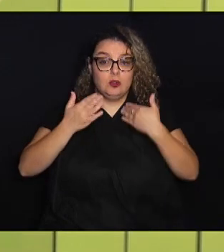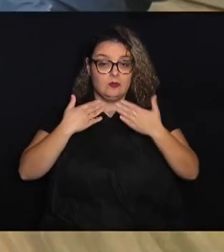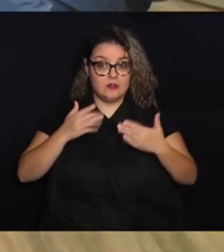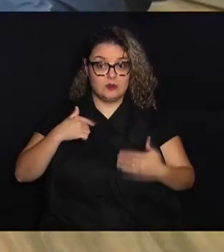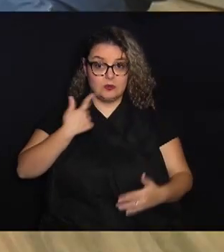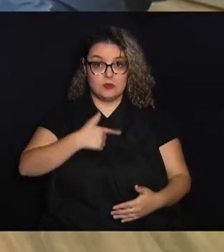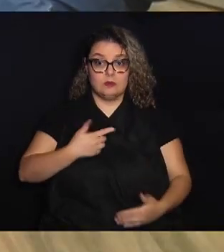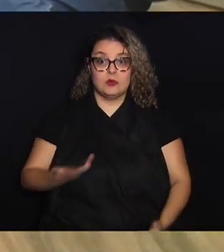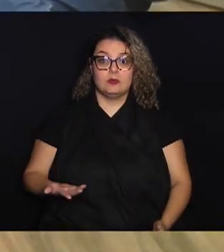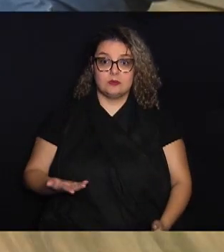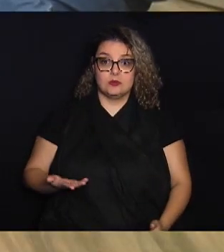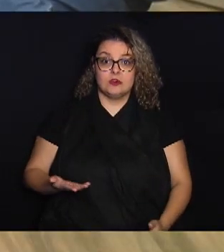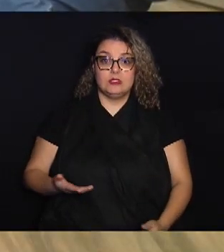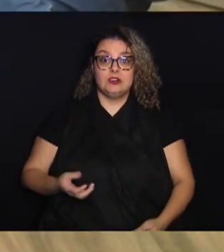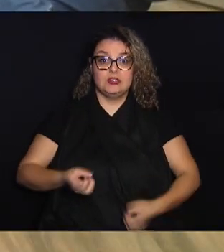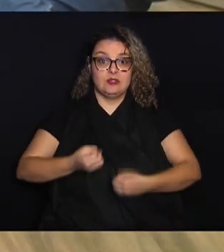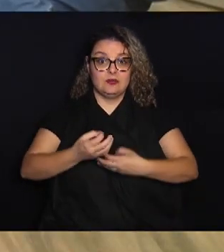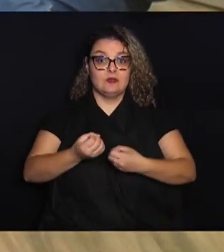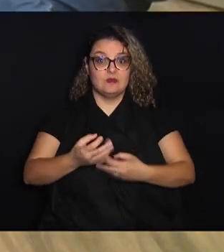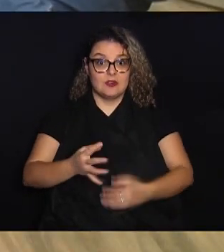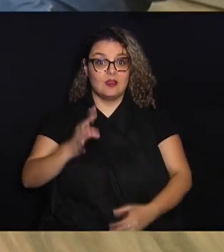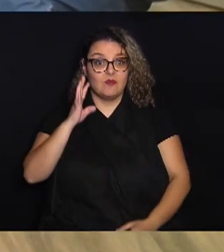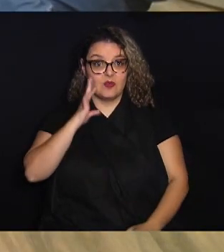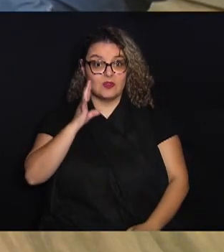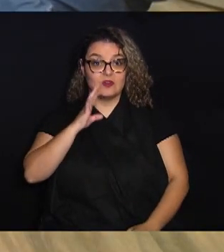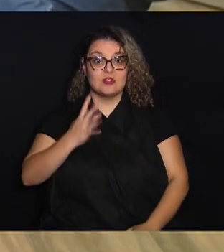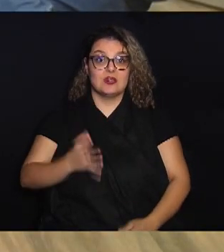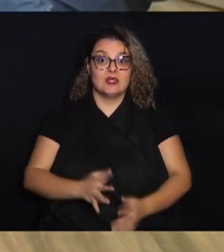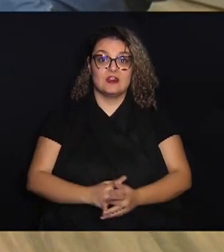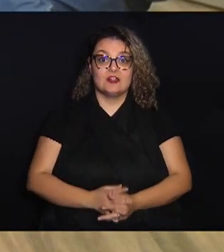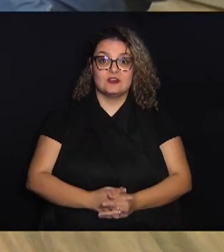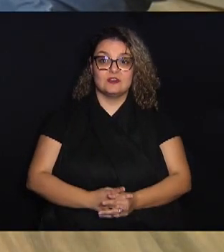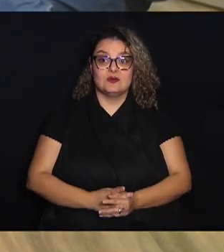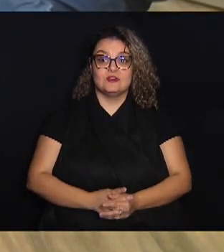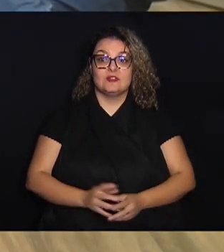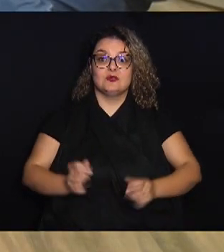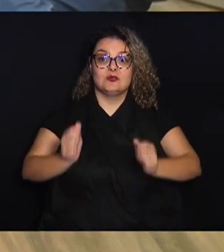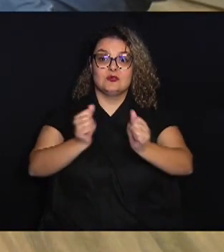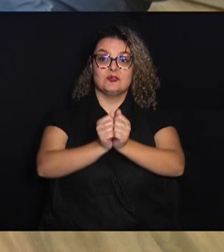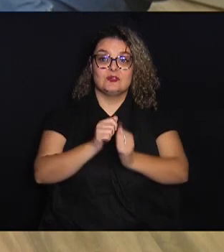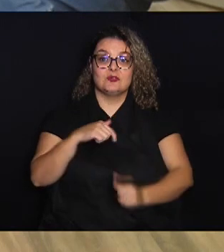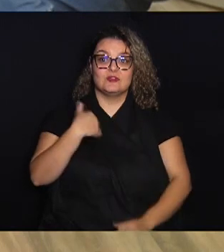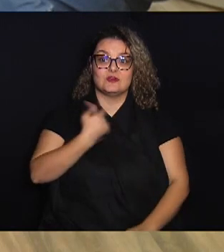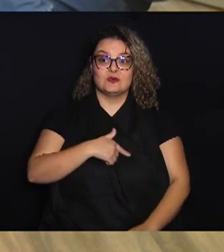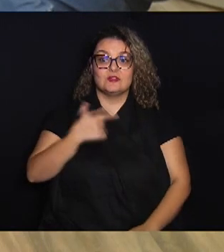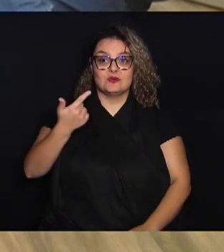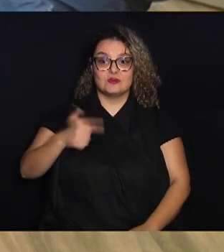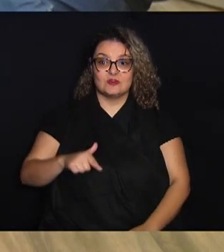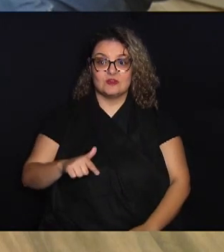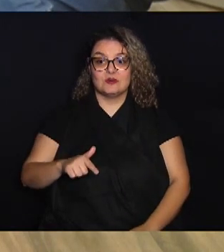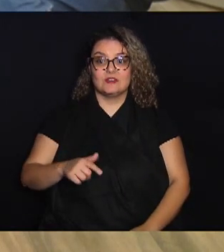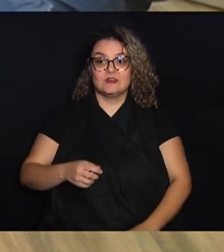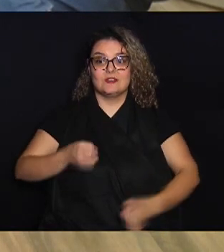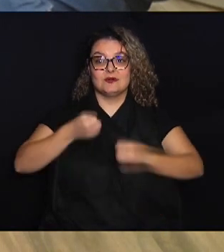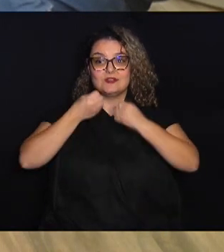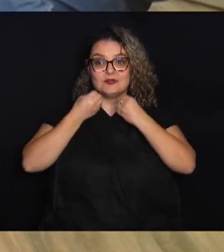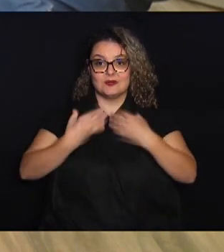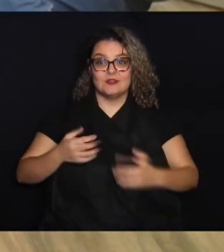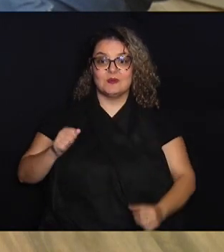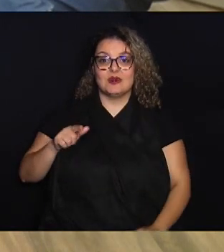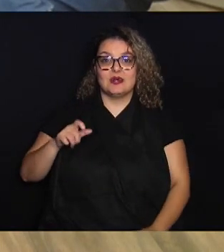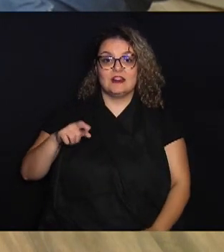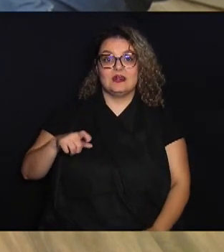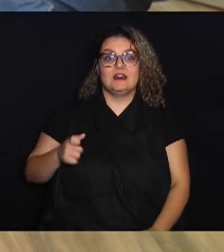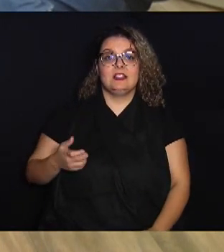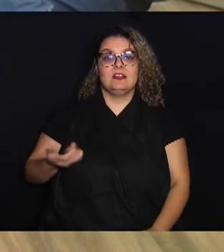bateu um papo, já trouxe informações super importantes, está conosco mais uma vez. Tudo bom, Ale? Você está onde